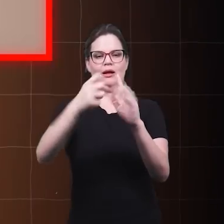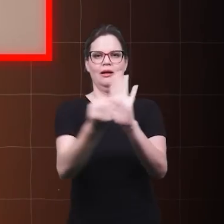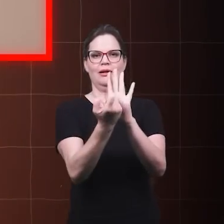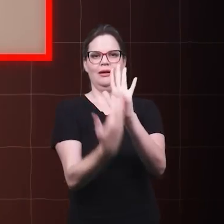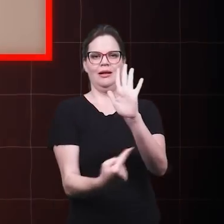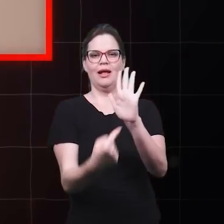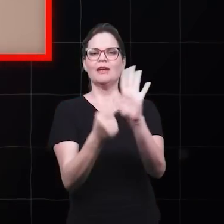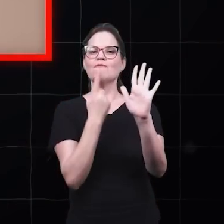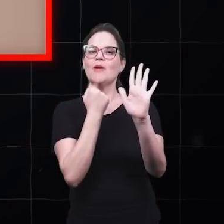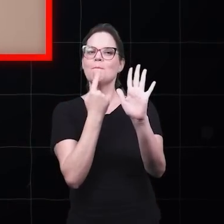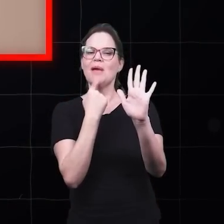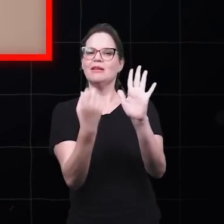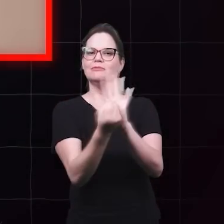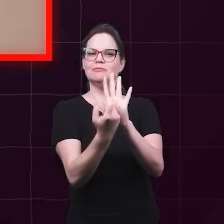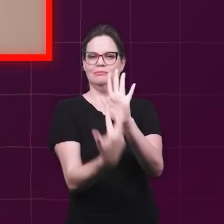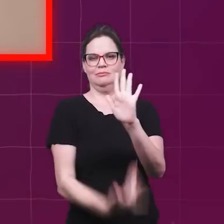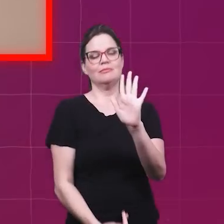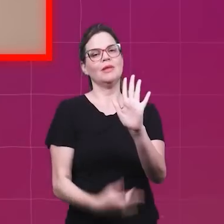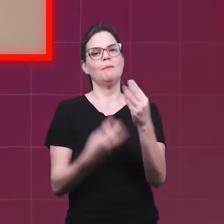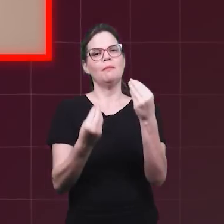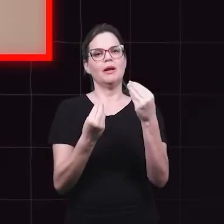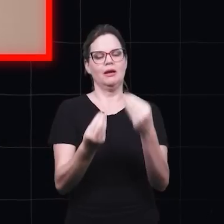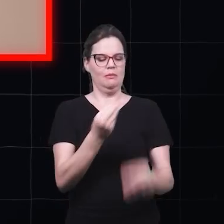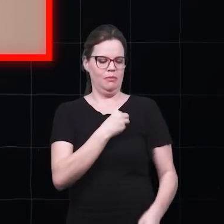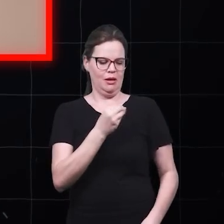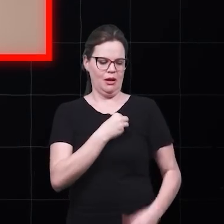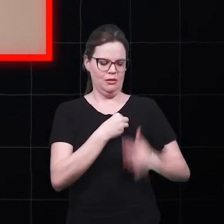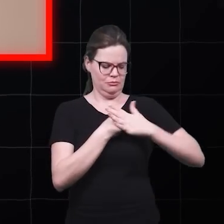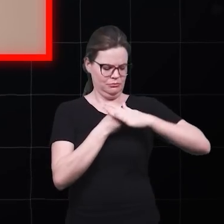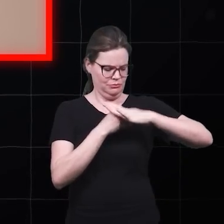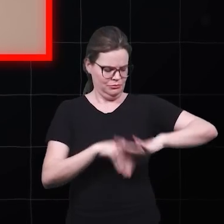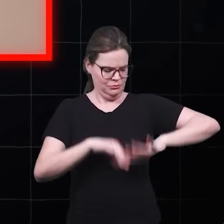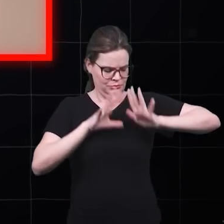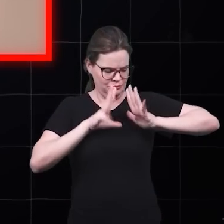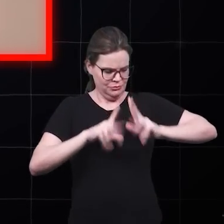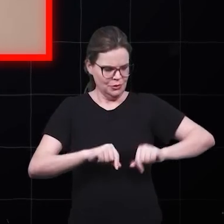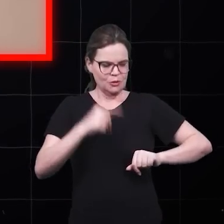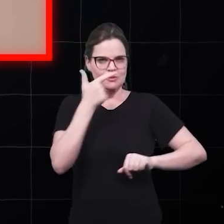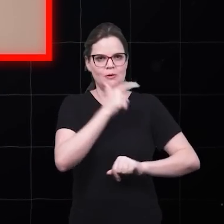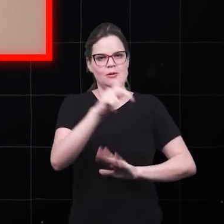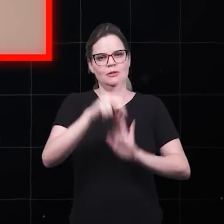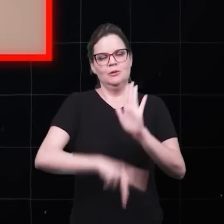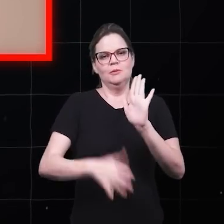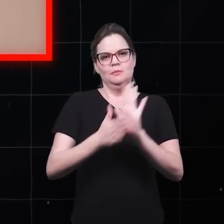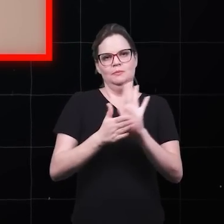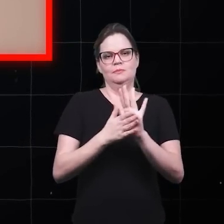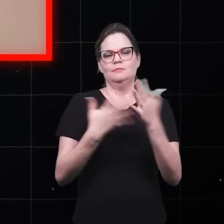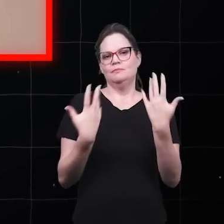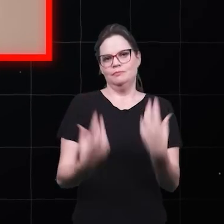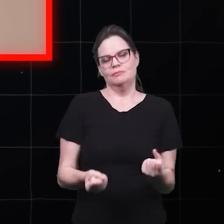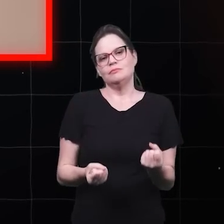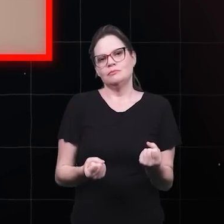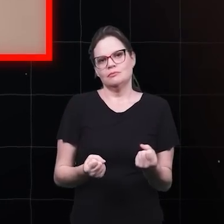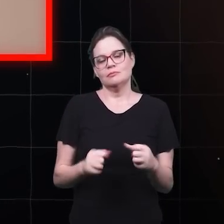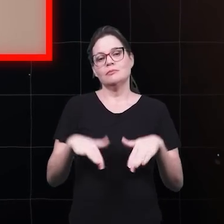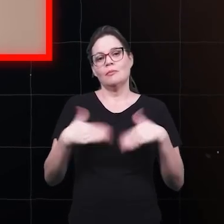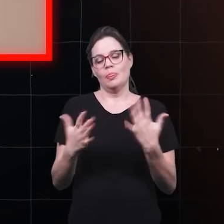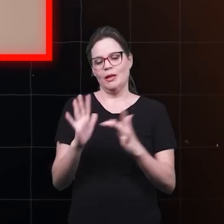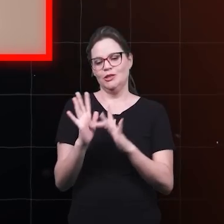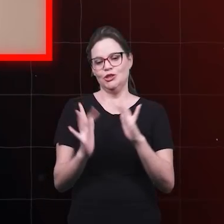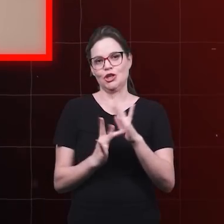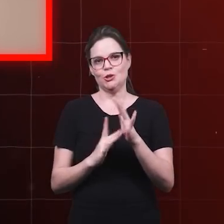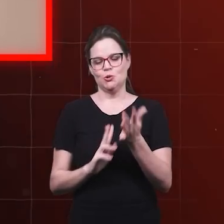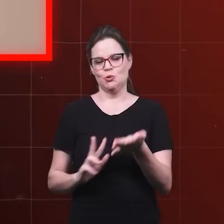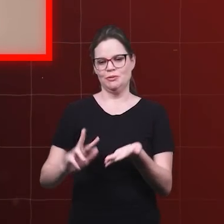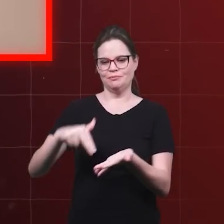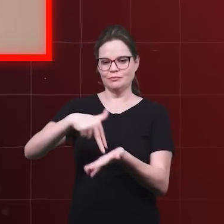e nos aproximar do projeto que Deus ele tem para nós. E a morte e ressurreição de Jesus, ou